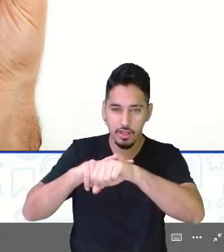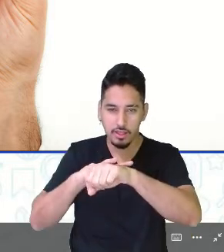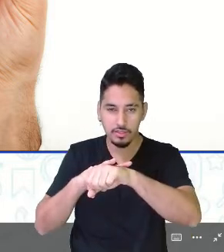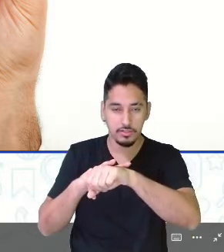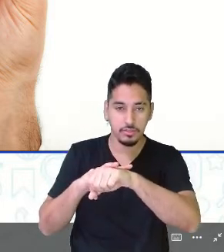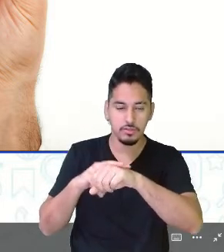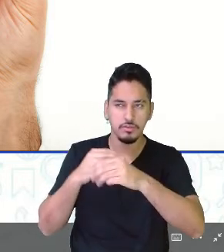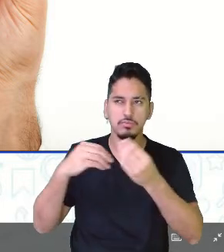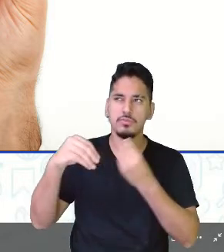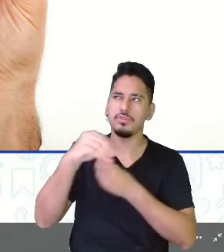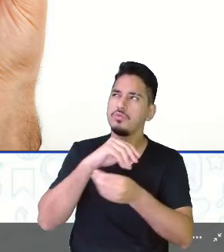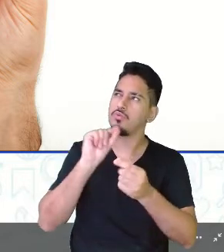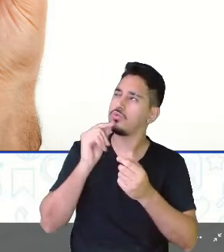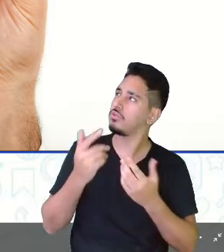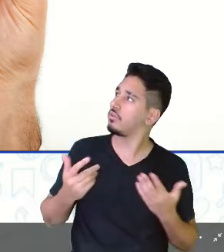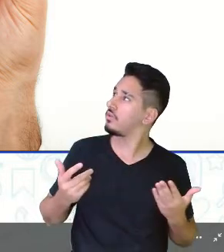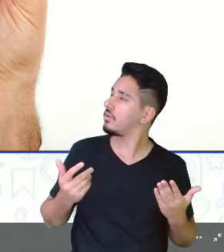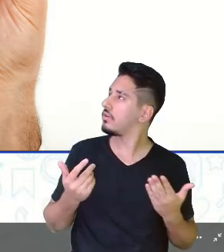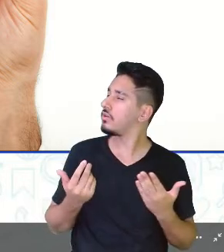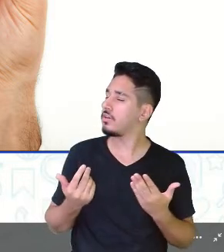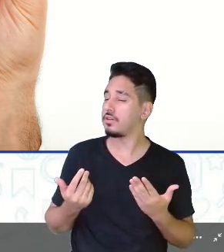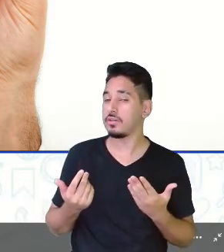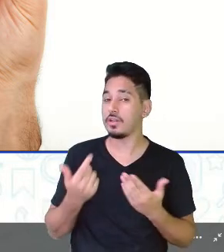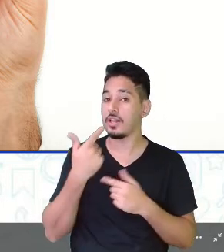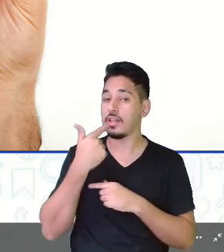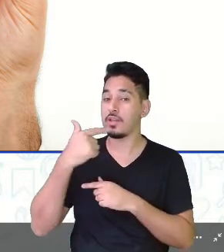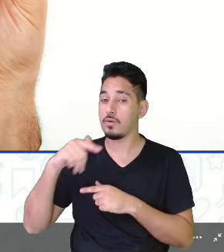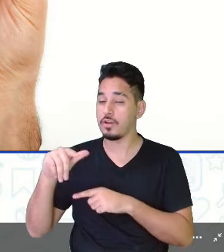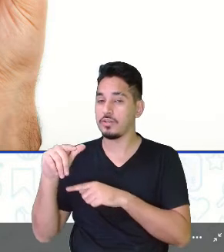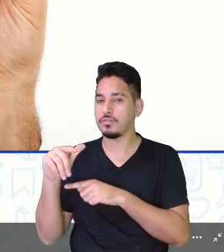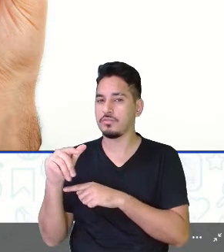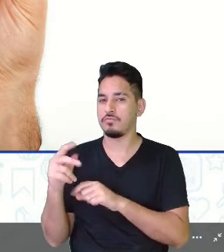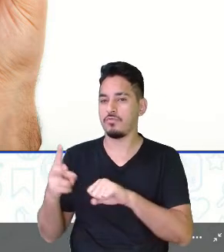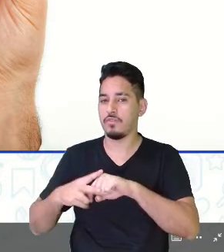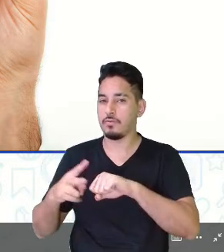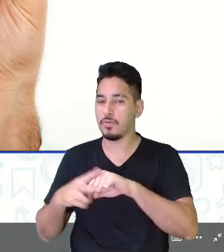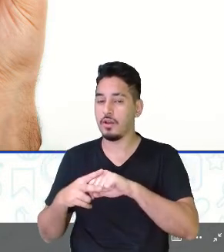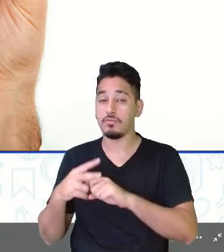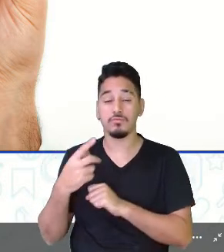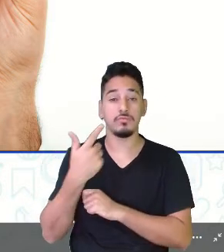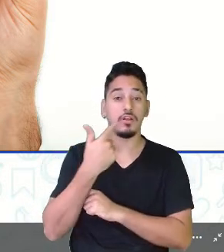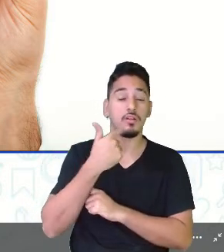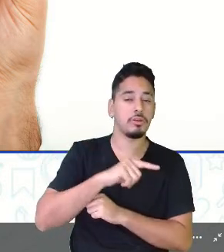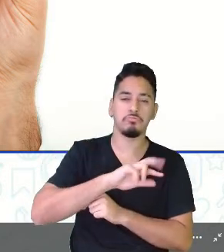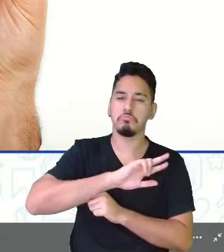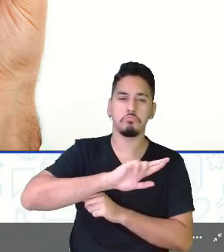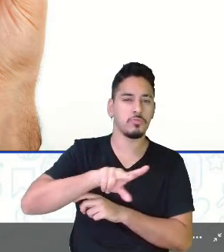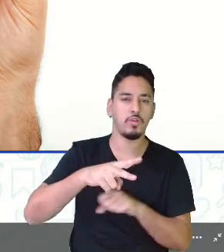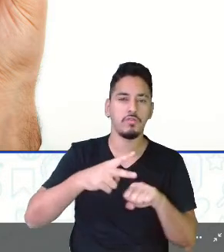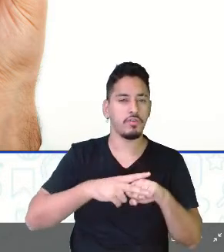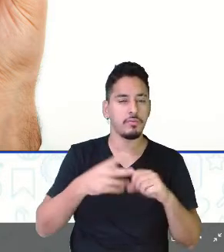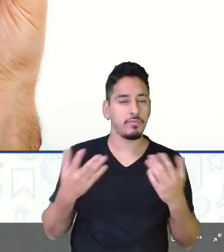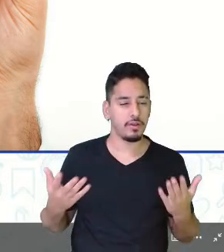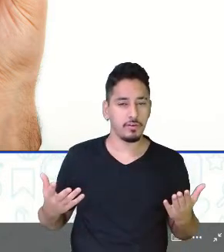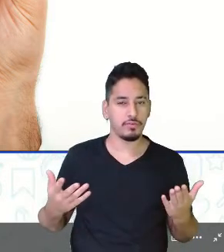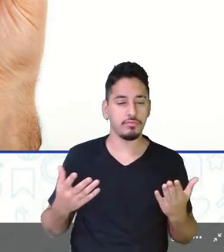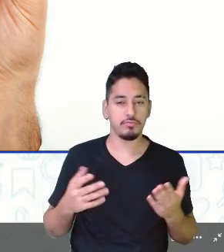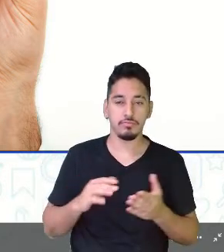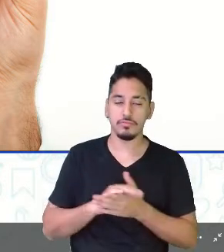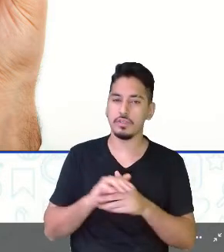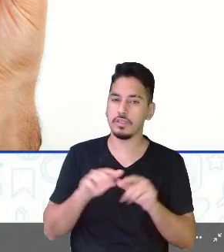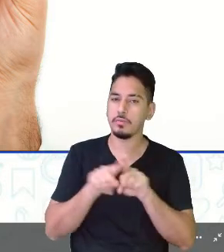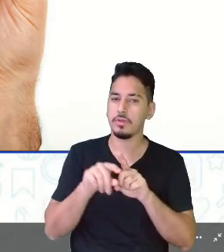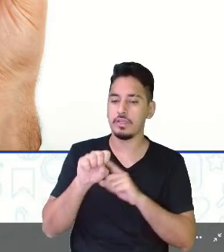aí, mistura de quê, Camille? Da linguagem verbal e da linguagem não verbal. E sintética. Por que